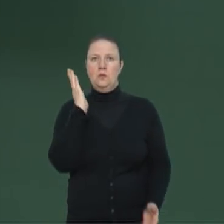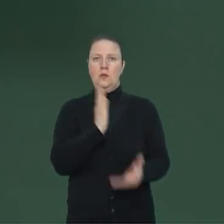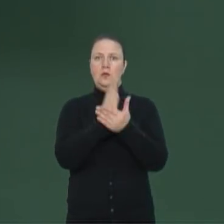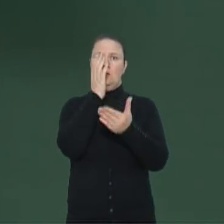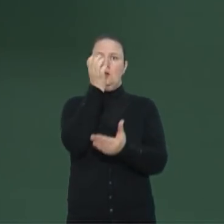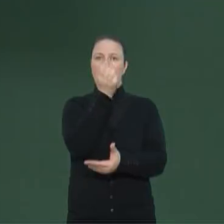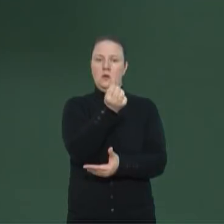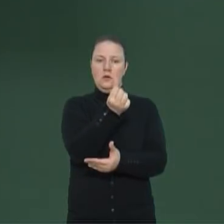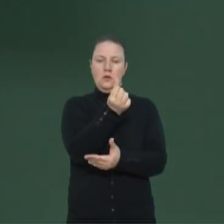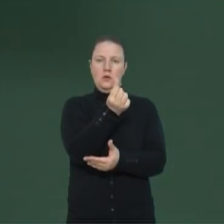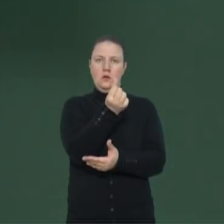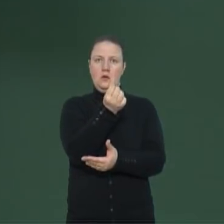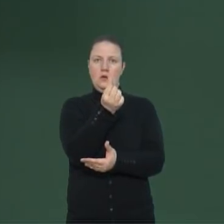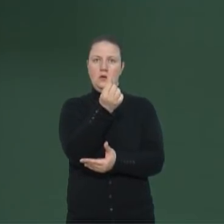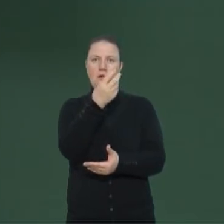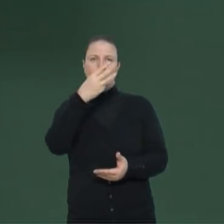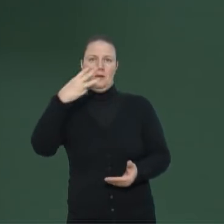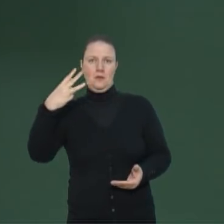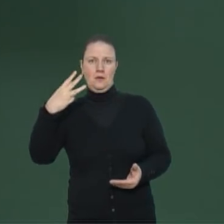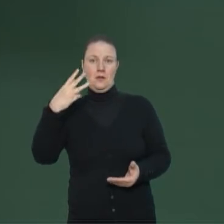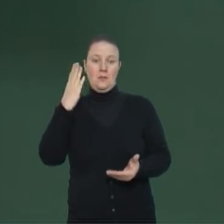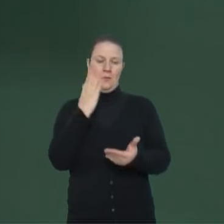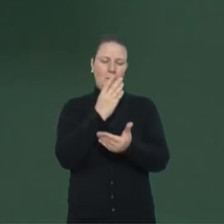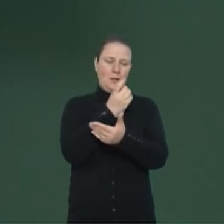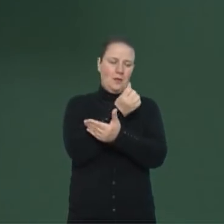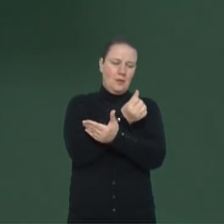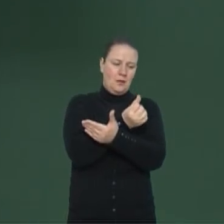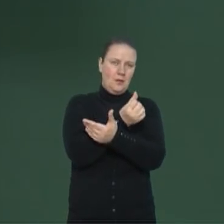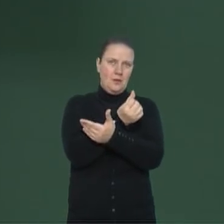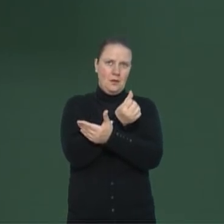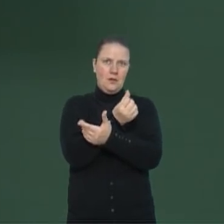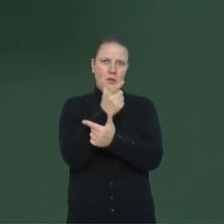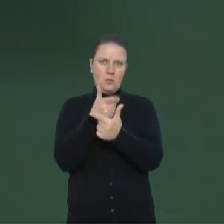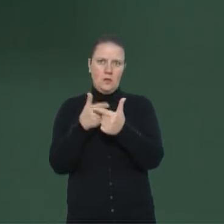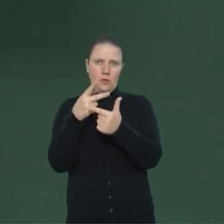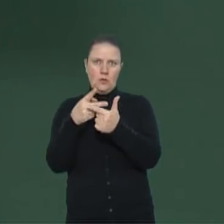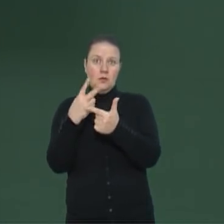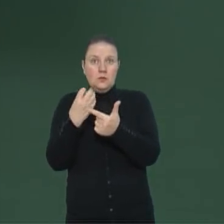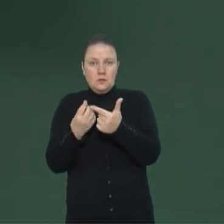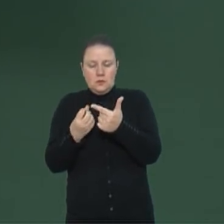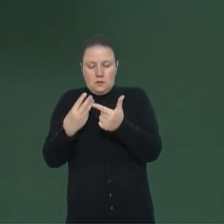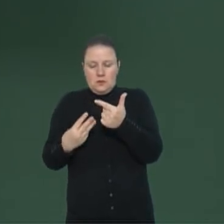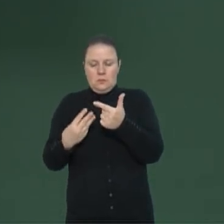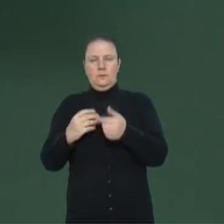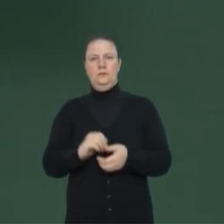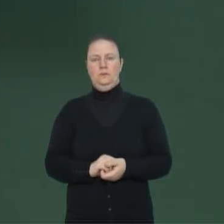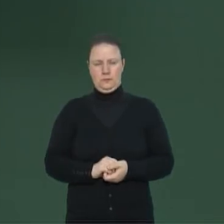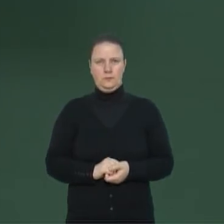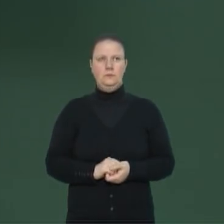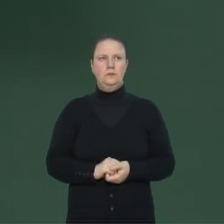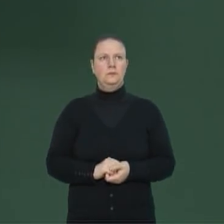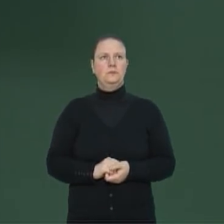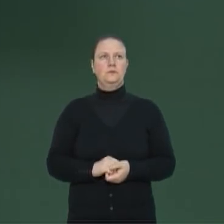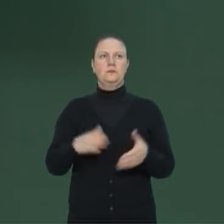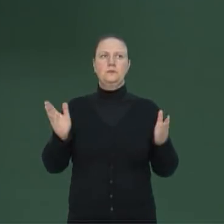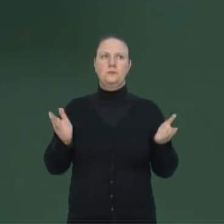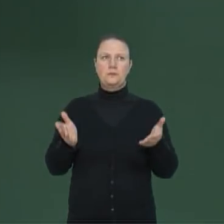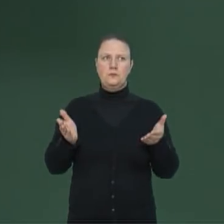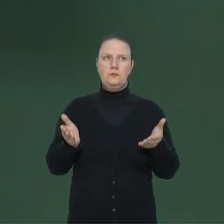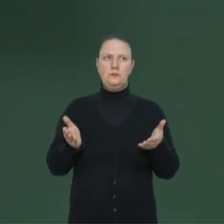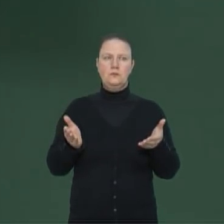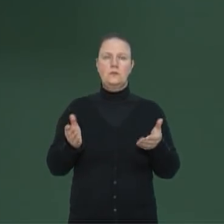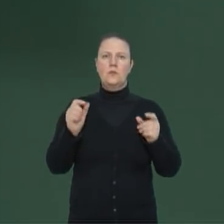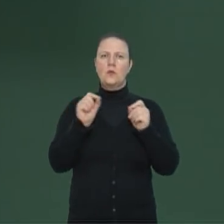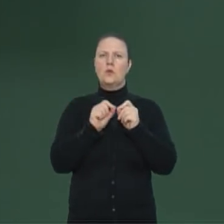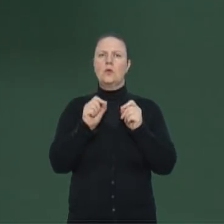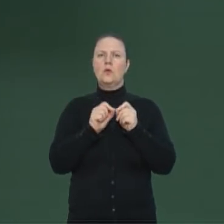6? É 3. Então, você vai colocar mais 3 ao quadrado para cá, mais 3 ao quadrado para lá. Ok? Por que eu fiz isso? Porque